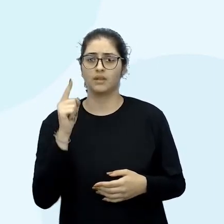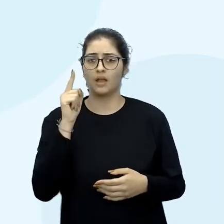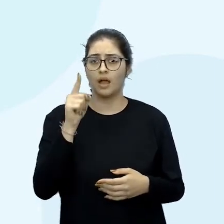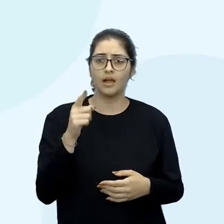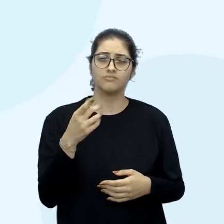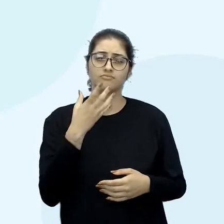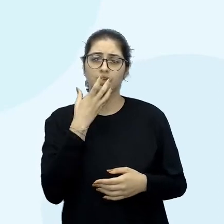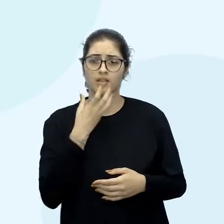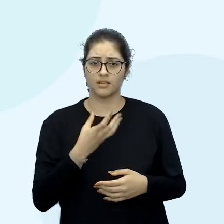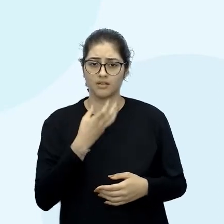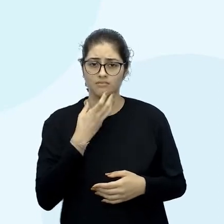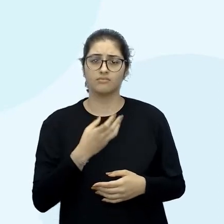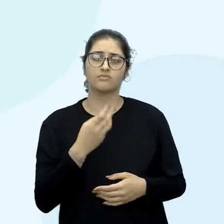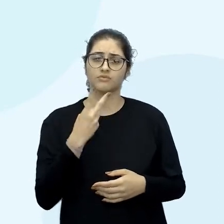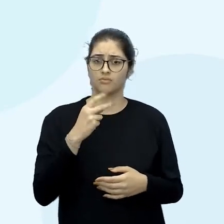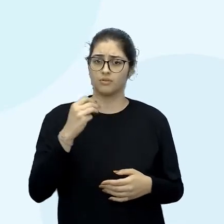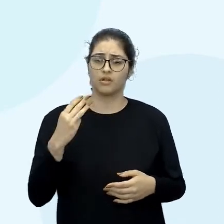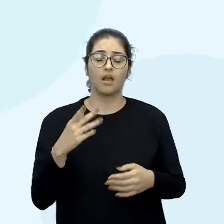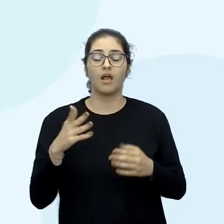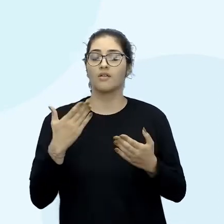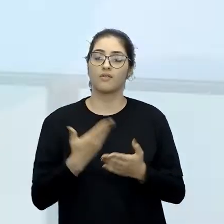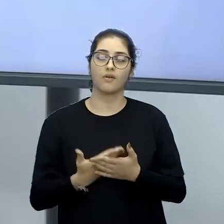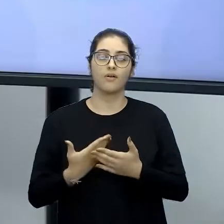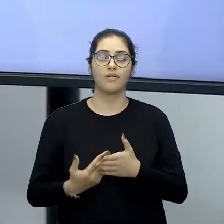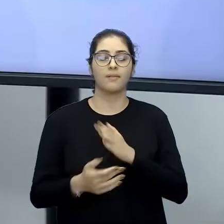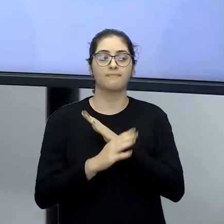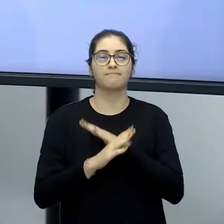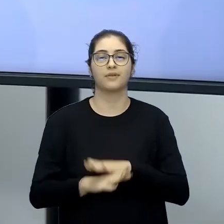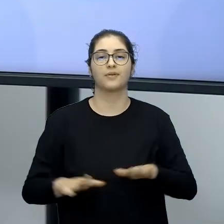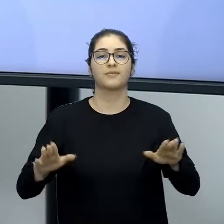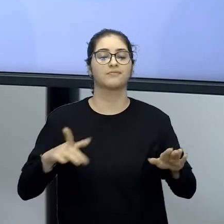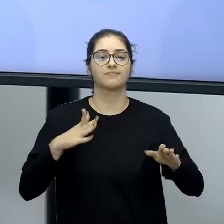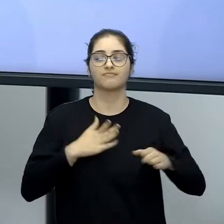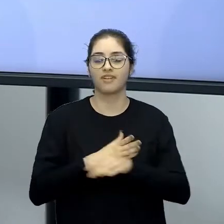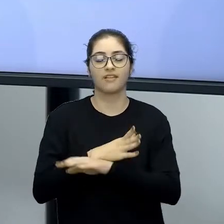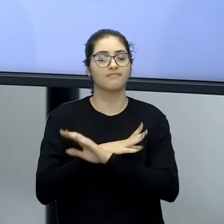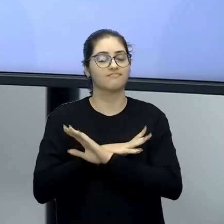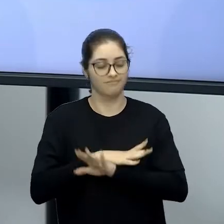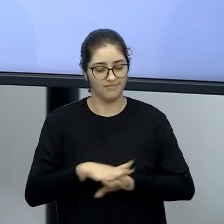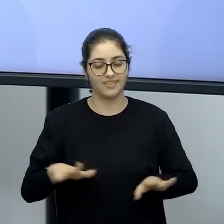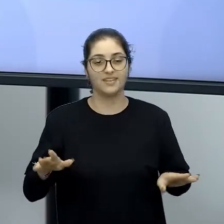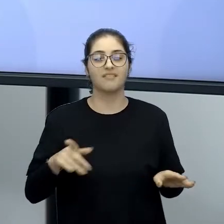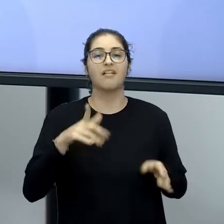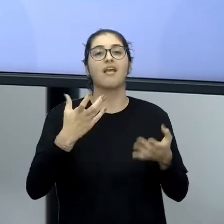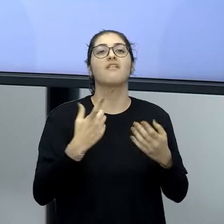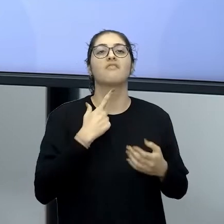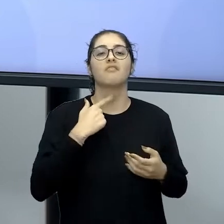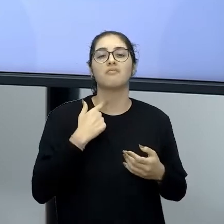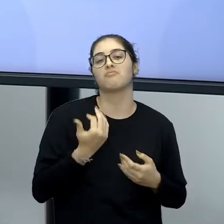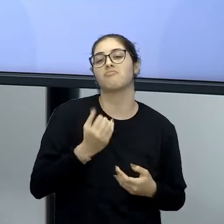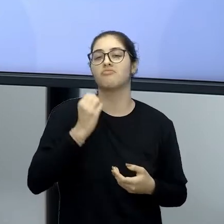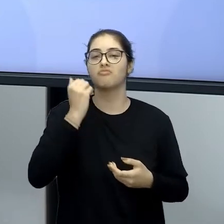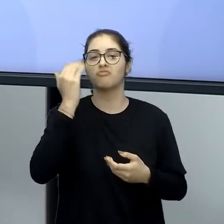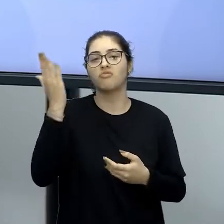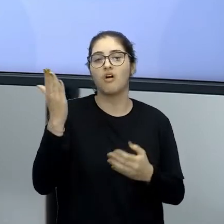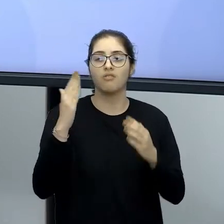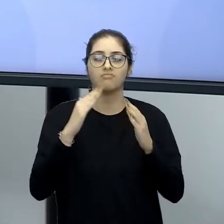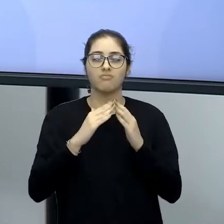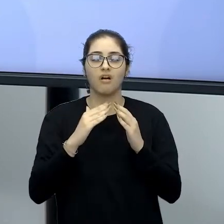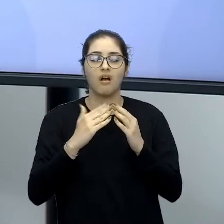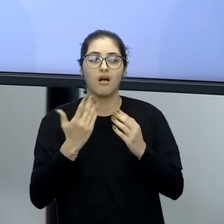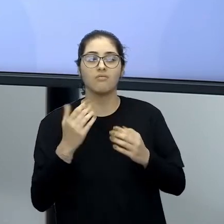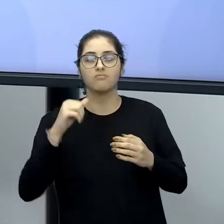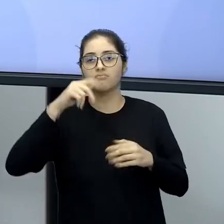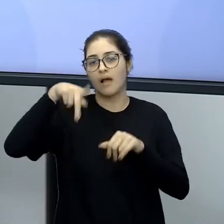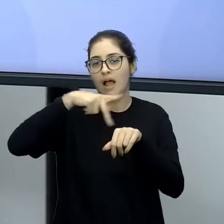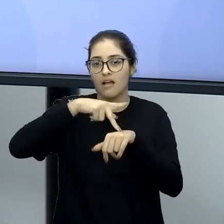2023, acabou esse compromisso com a escola. E aí, se eu quiser morar fora, se eu quiser trabalhar fora,